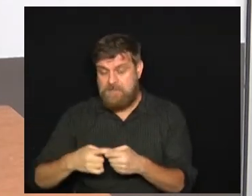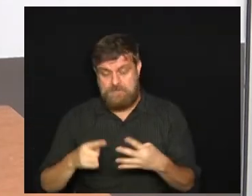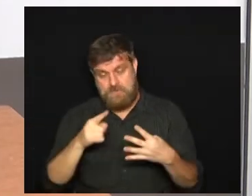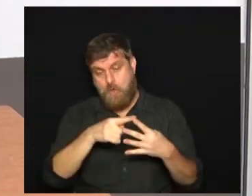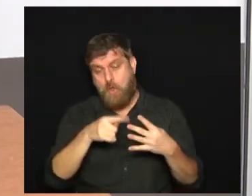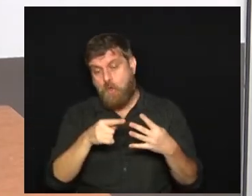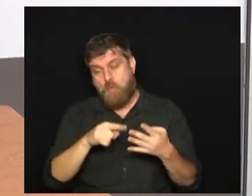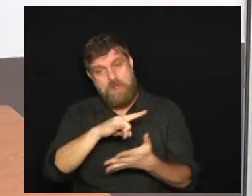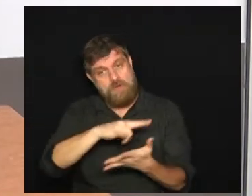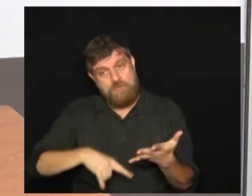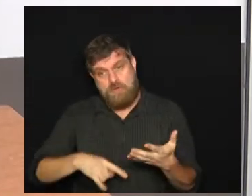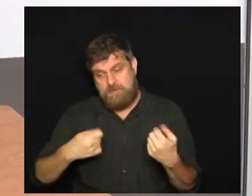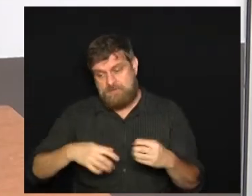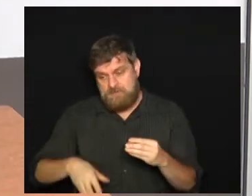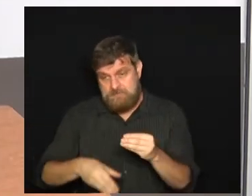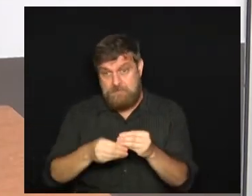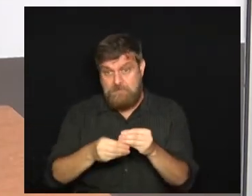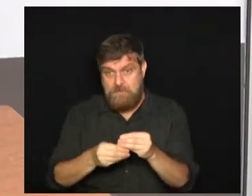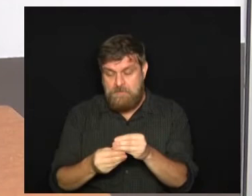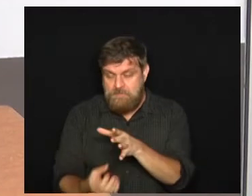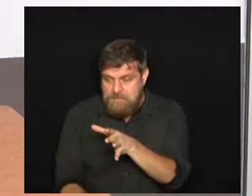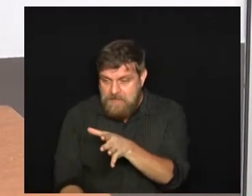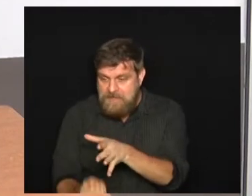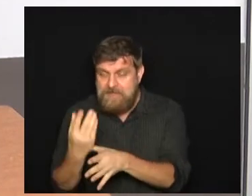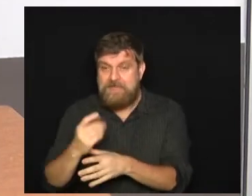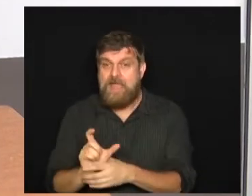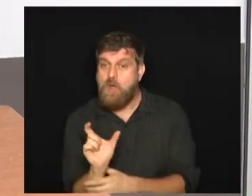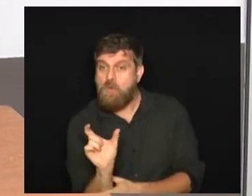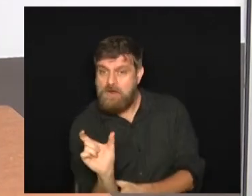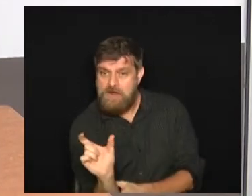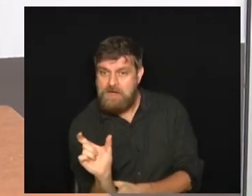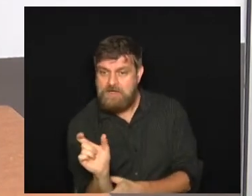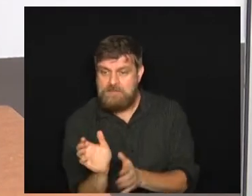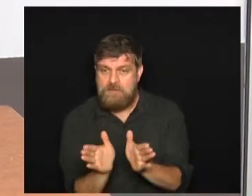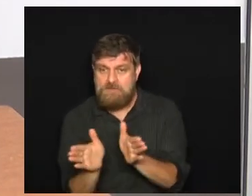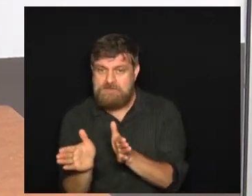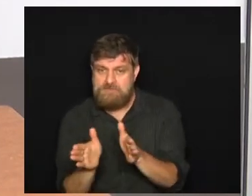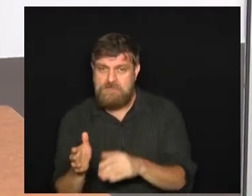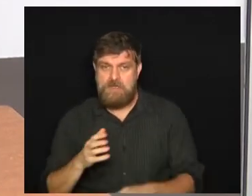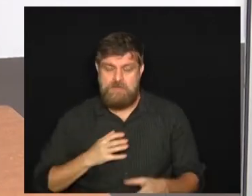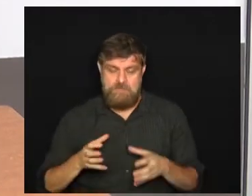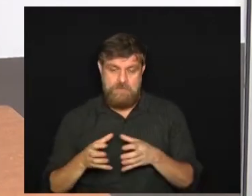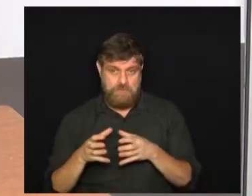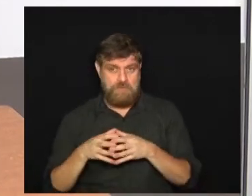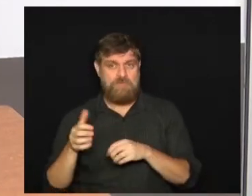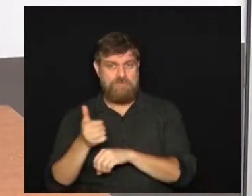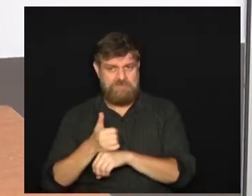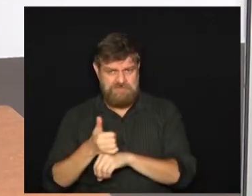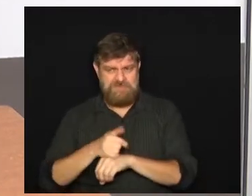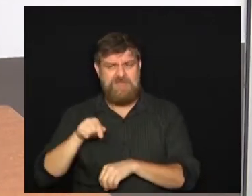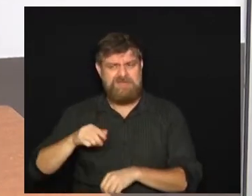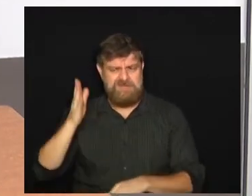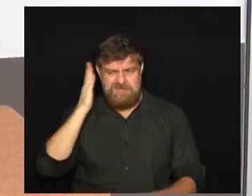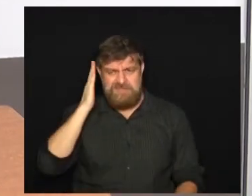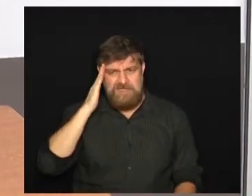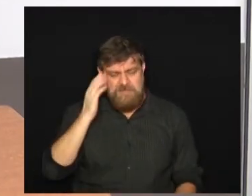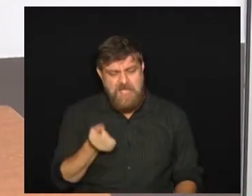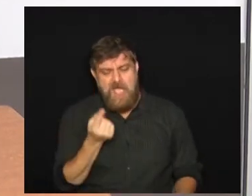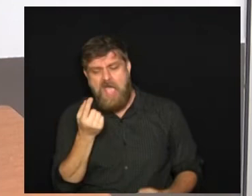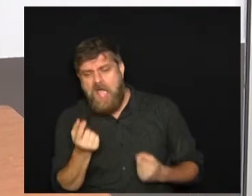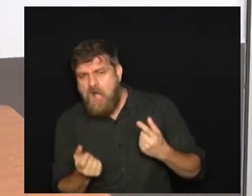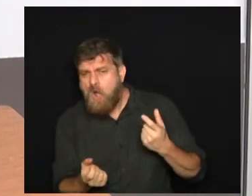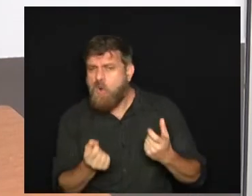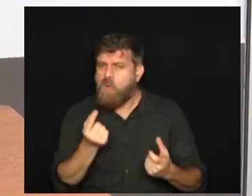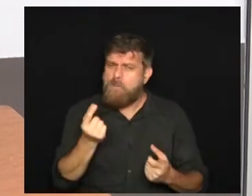cartão. E eu acredito que minha equipe também está bem orientada sobre isso. Pode ser que alguma outra pessoa